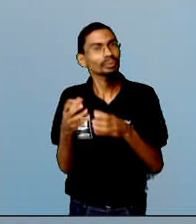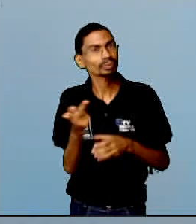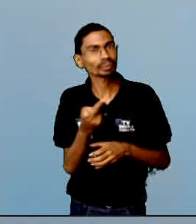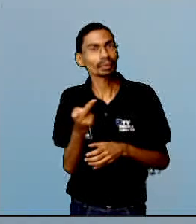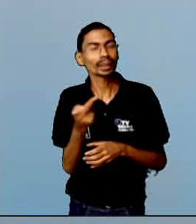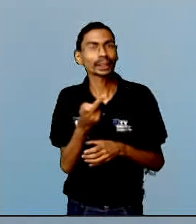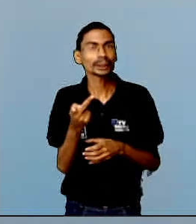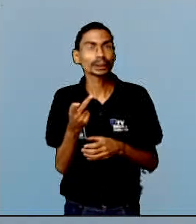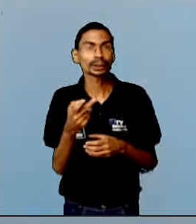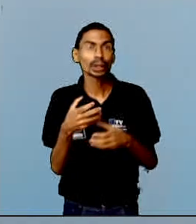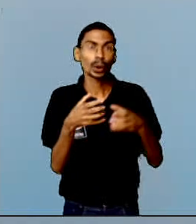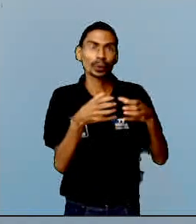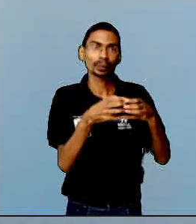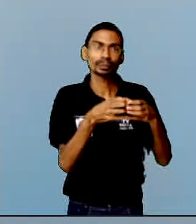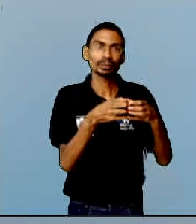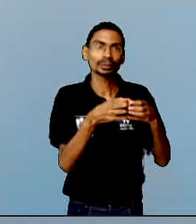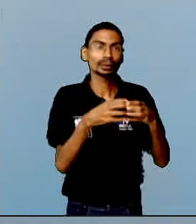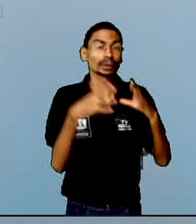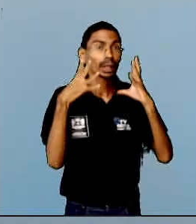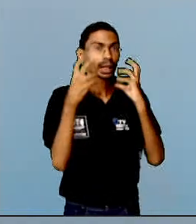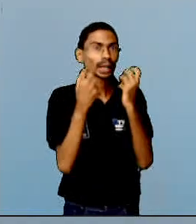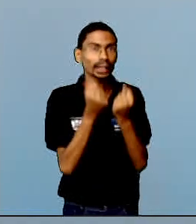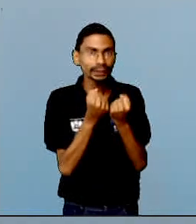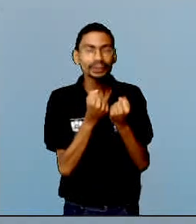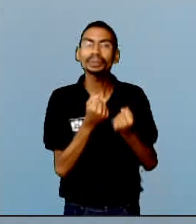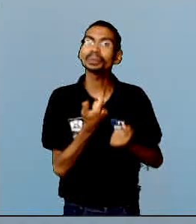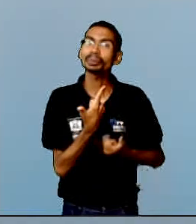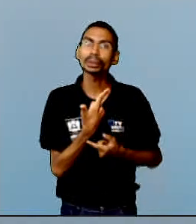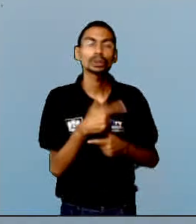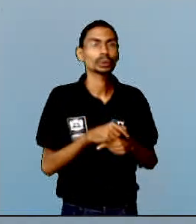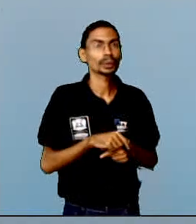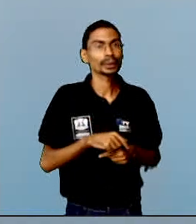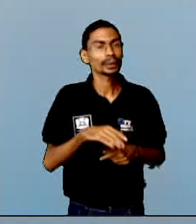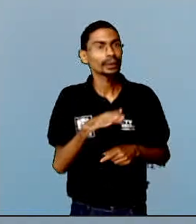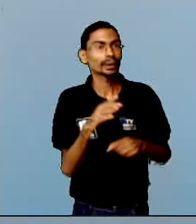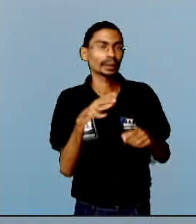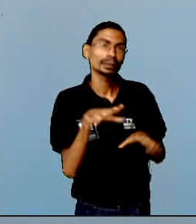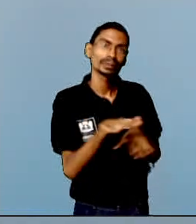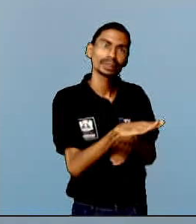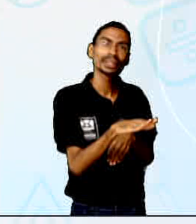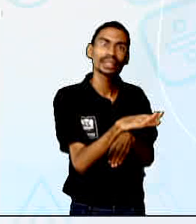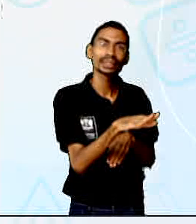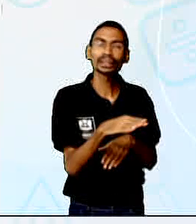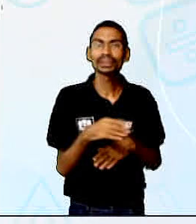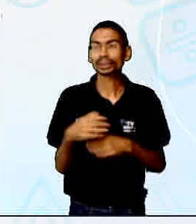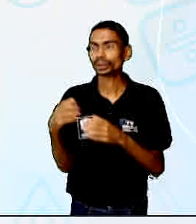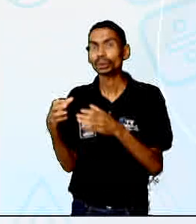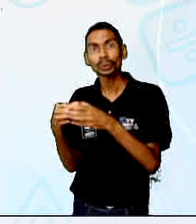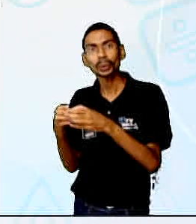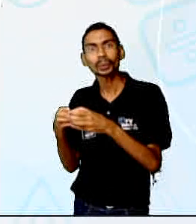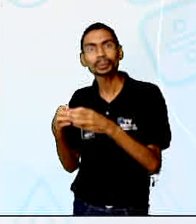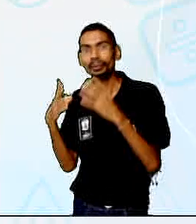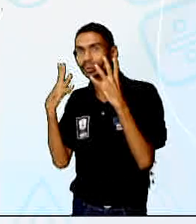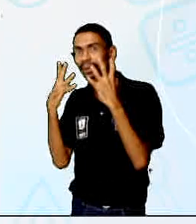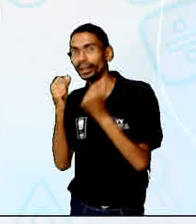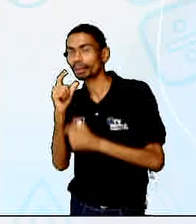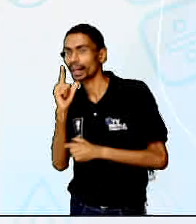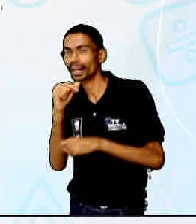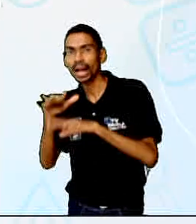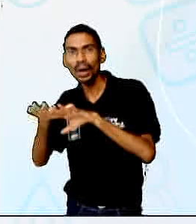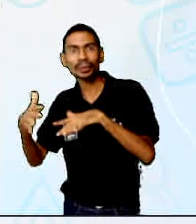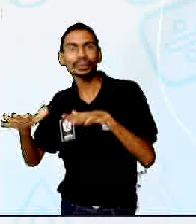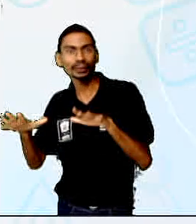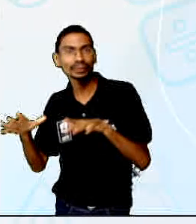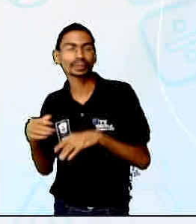grupos dos animais terrestres e dos animais aquáticos. Os animais terrestres, eles, com a evolução,